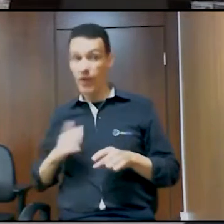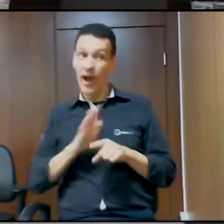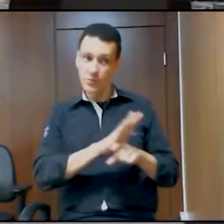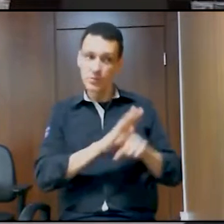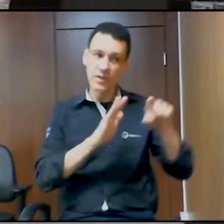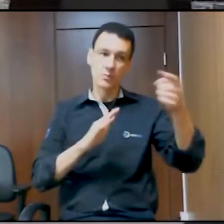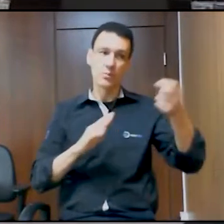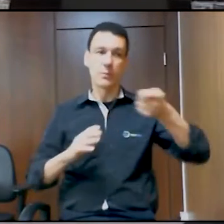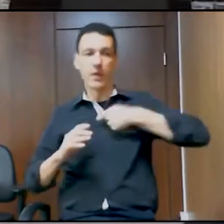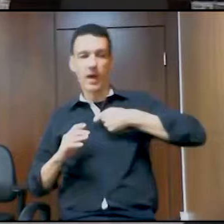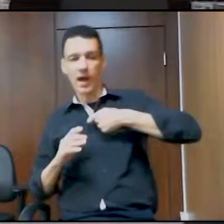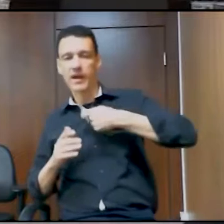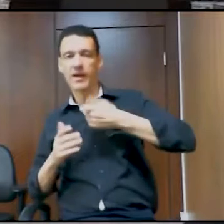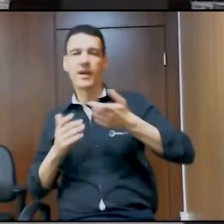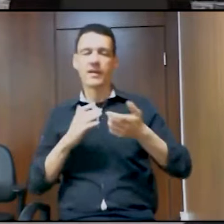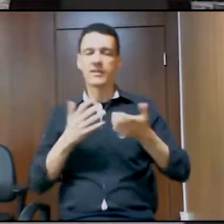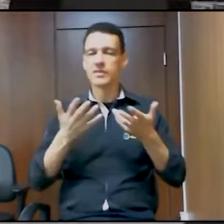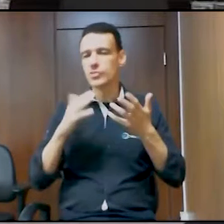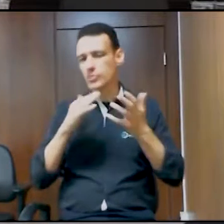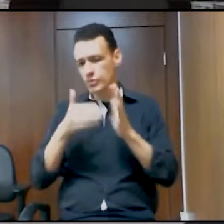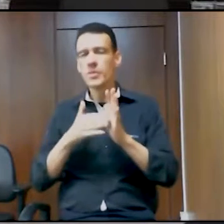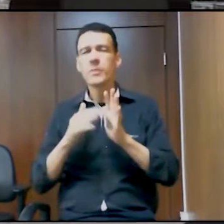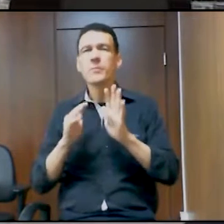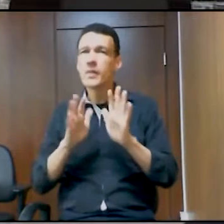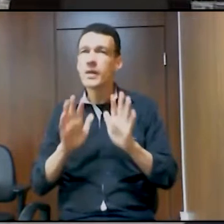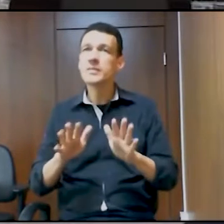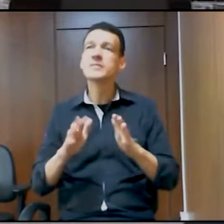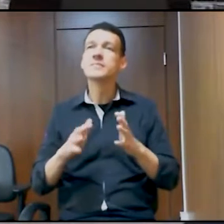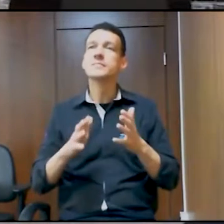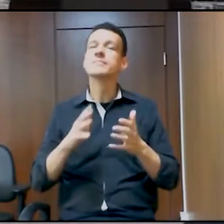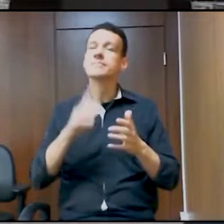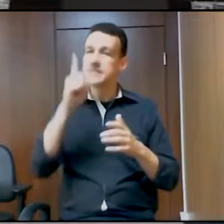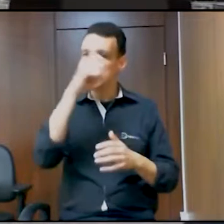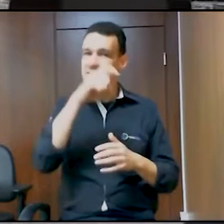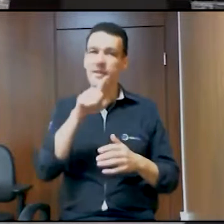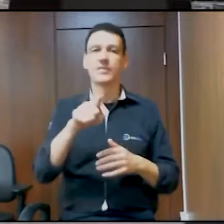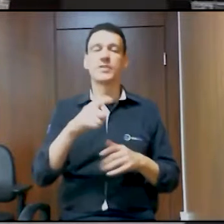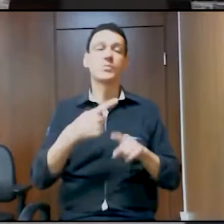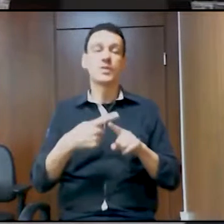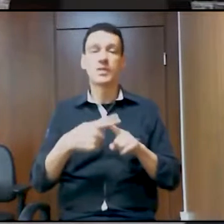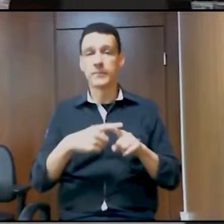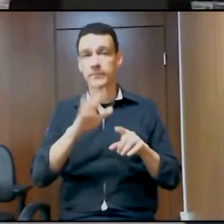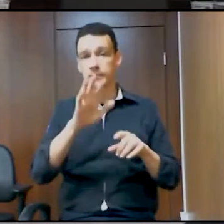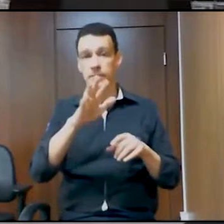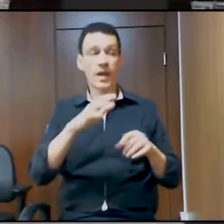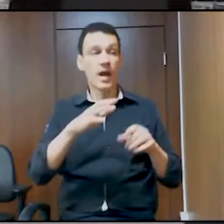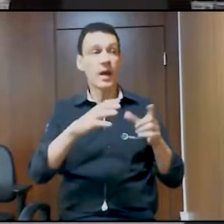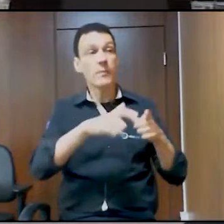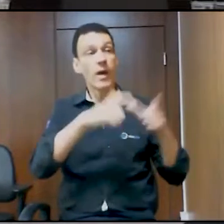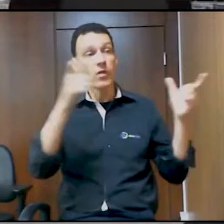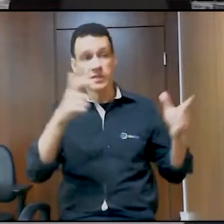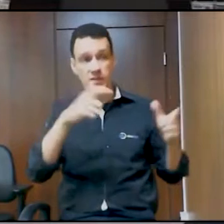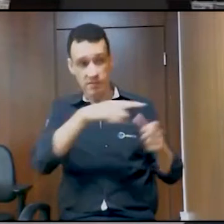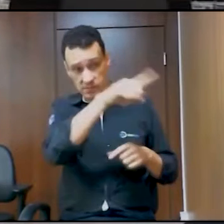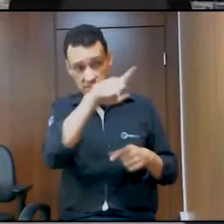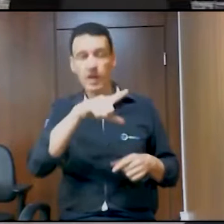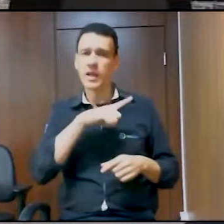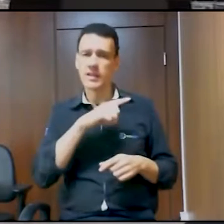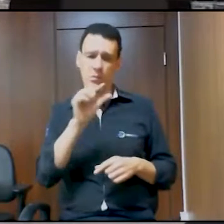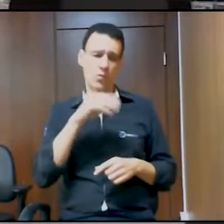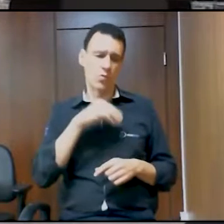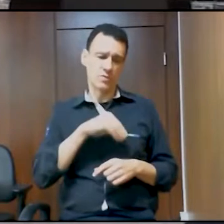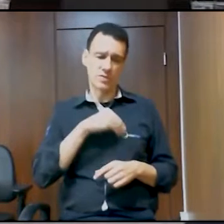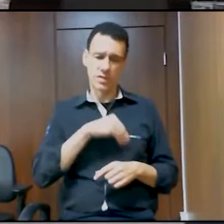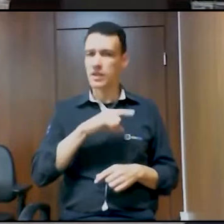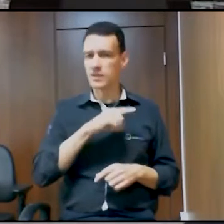E aí esse é um desafio, porque ainda que estatisticamente a maior parte da população tenha alguma renda, e para a população